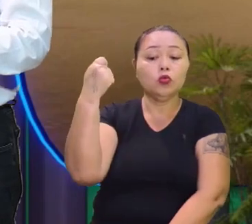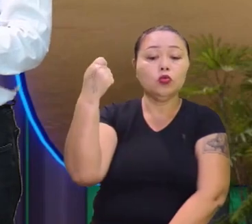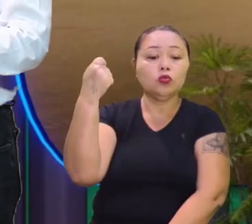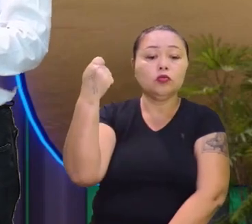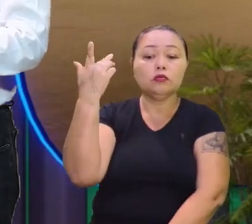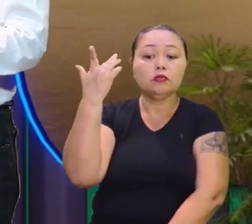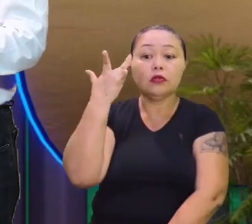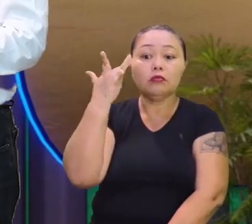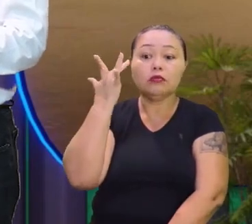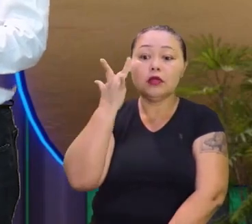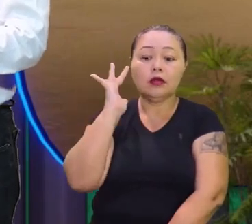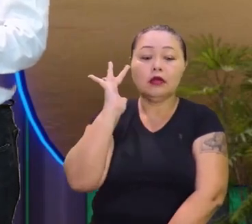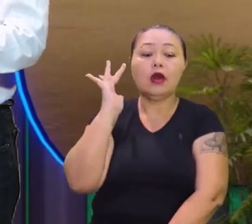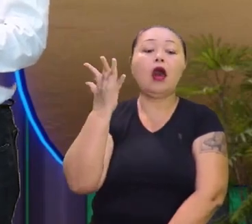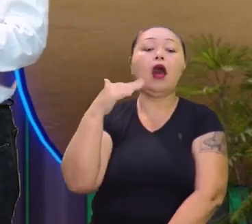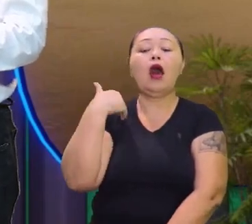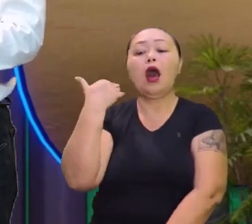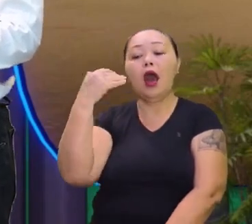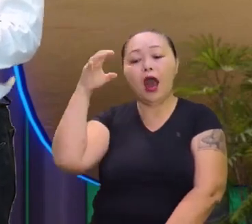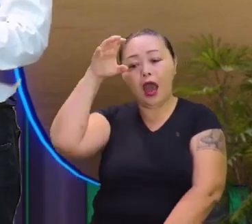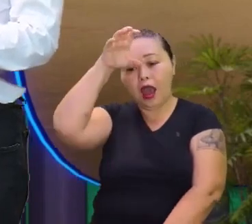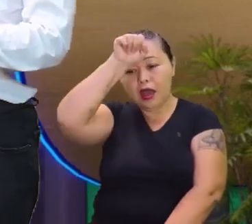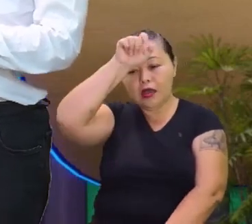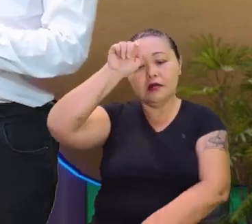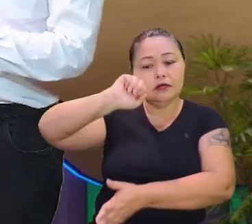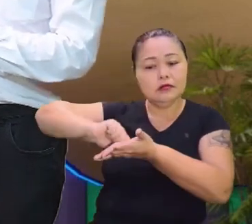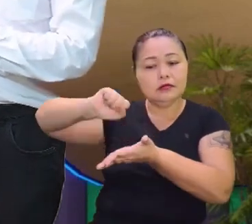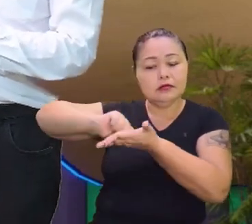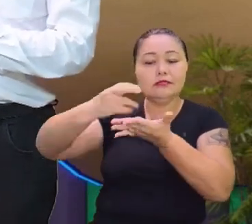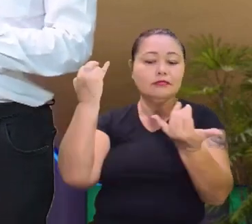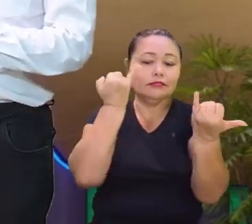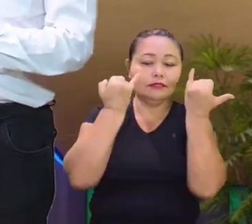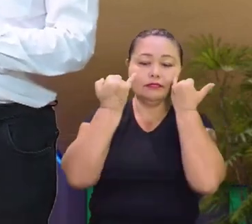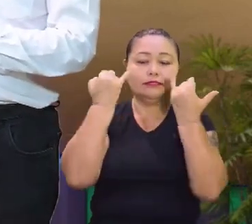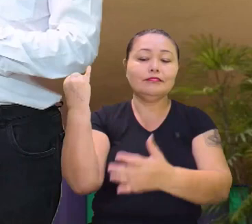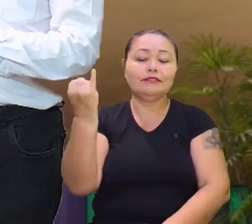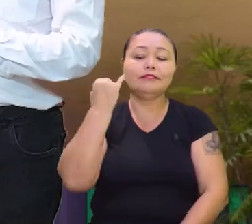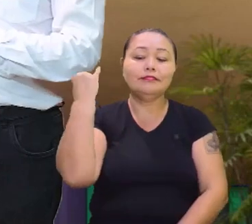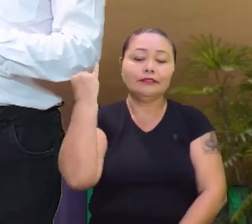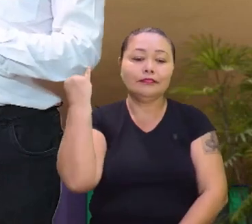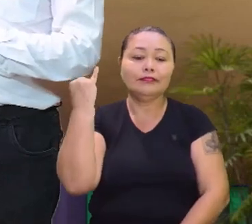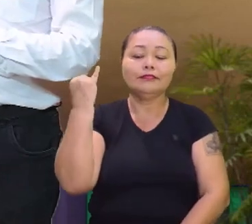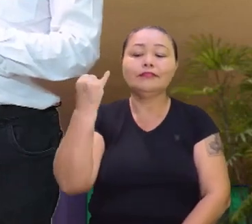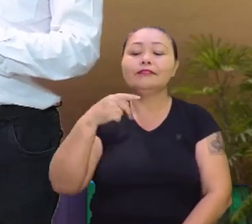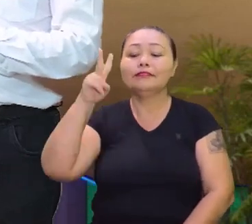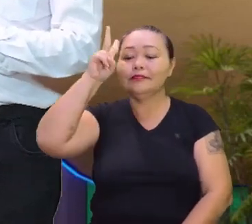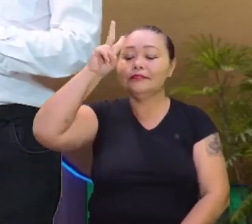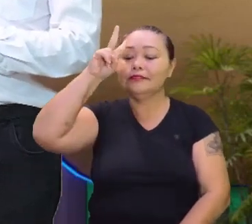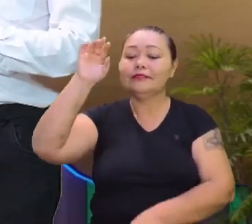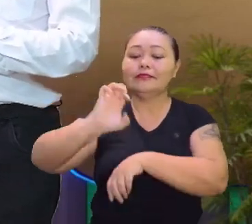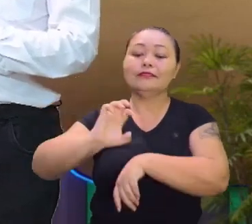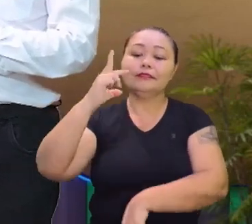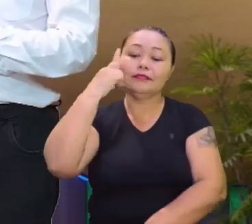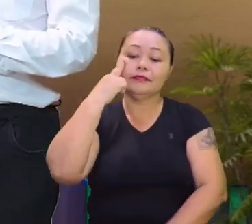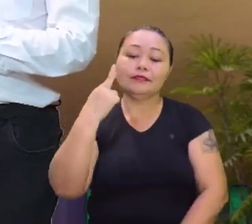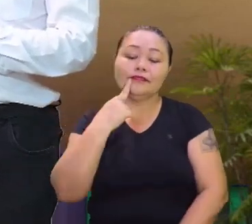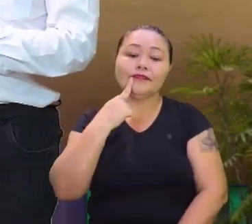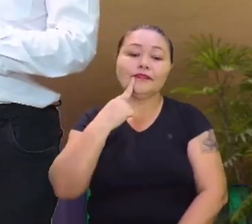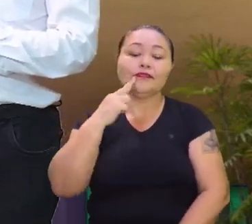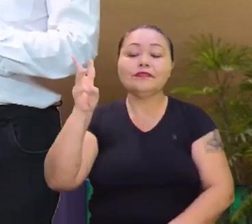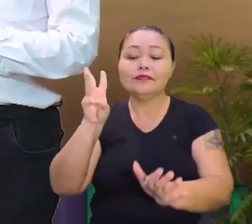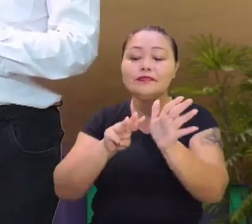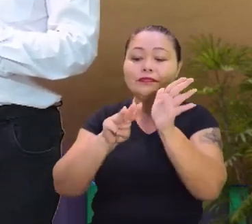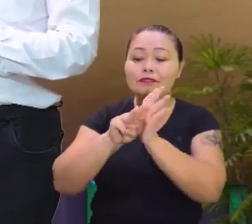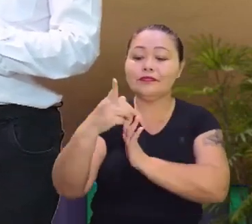ele não tem essa ideia. Agora ele está aprendendo aí. Anota aí essa informação importante sobre a história de Rondônia, né? Sobre a